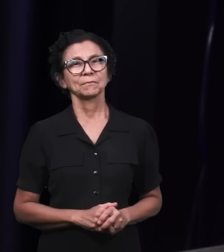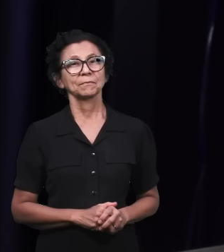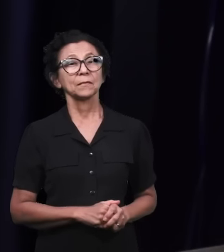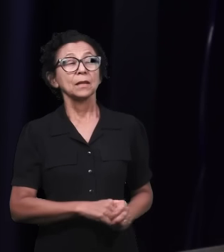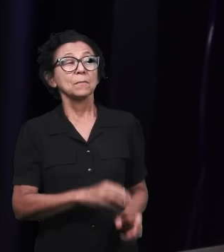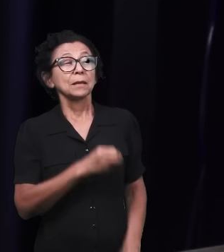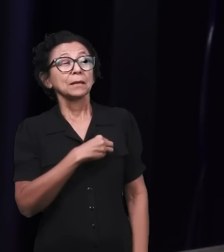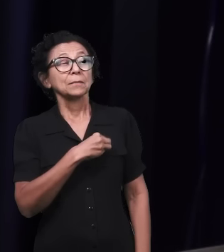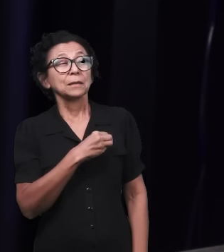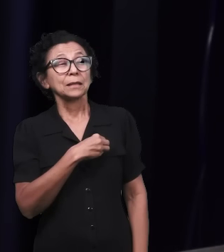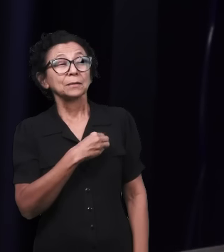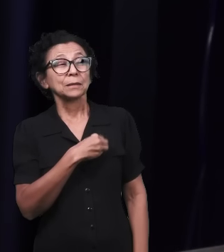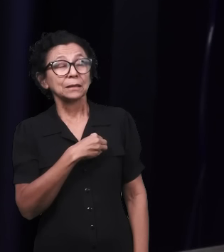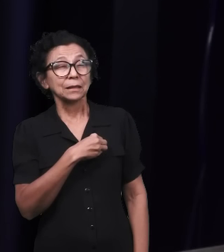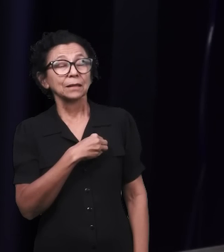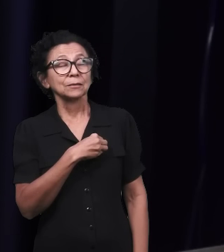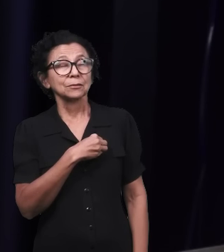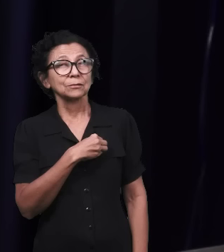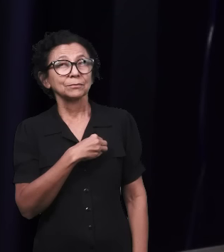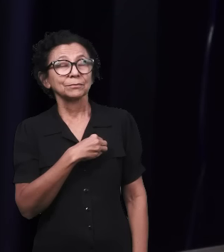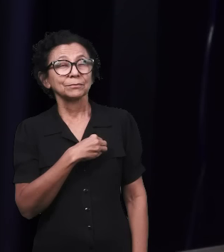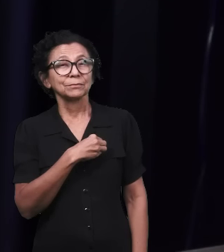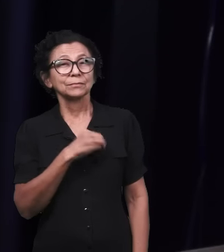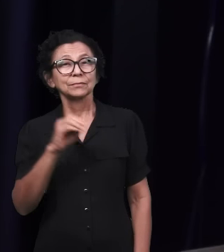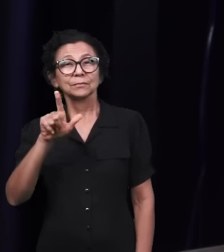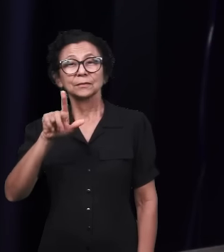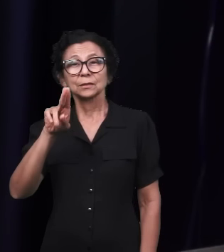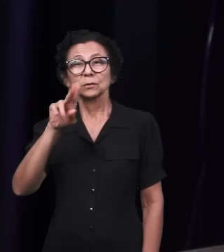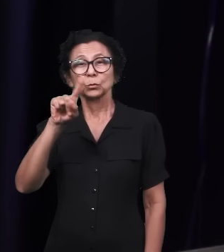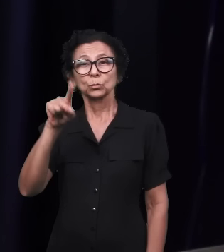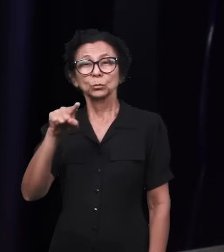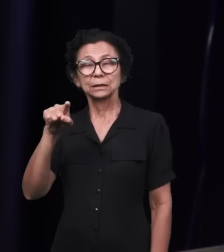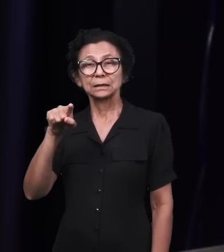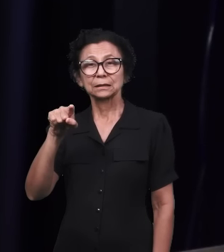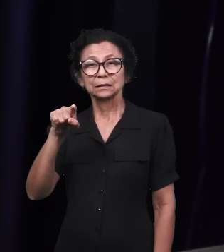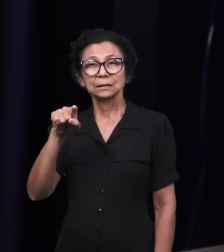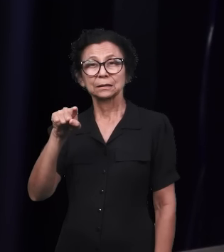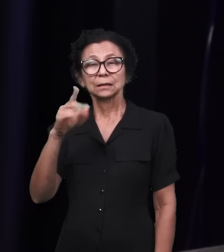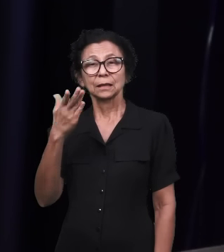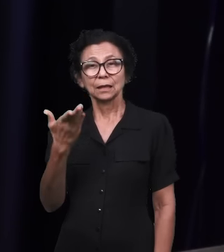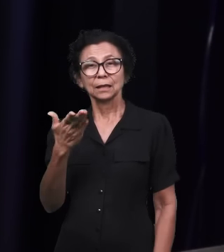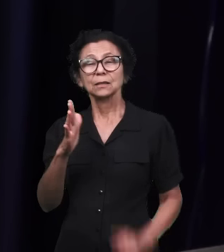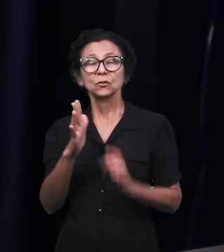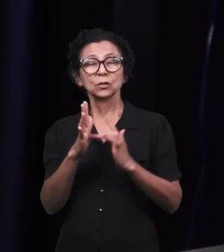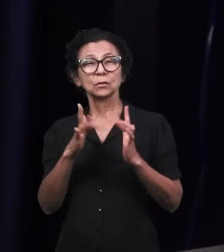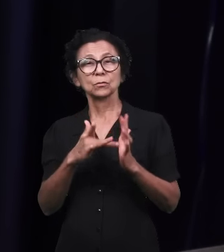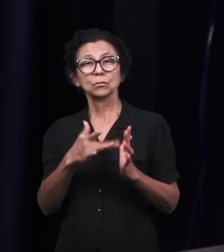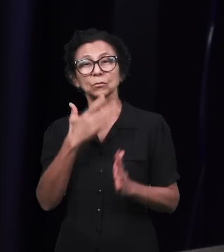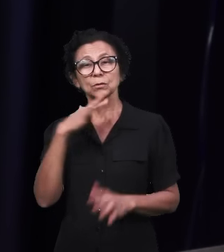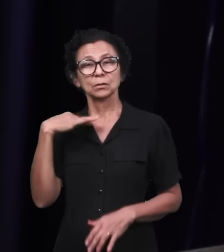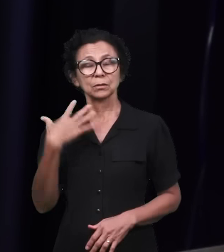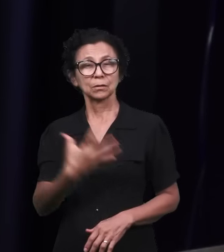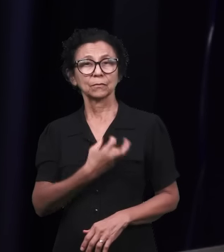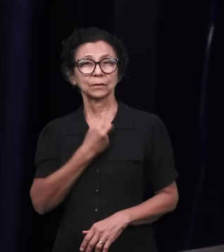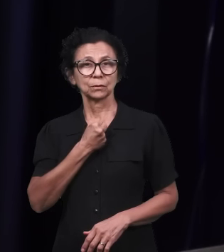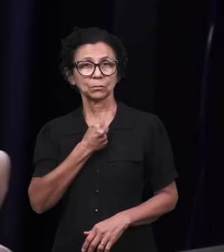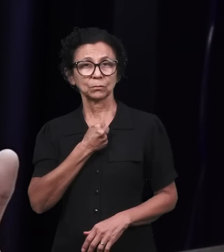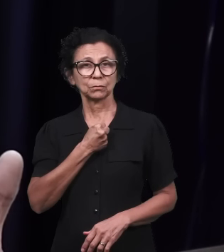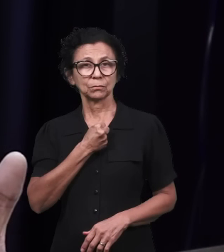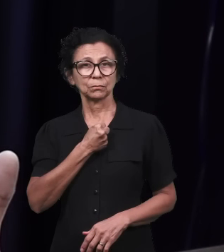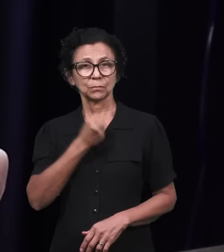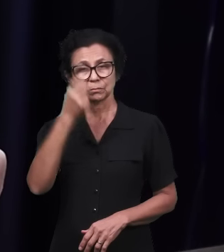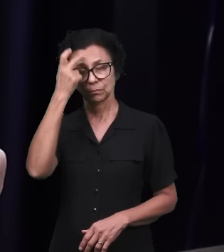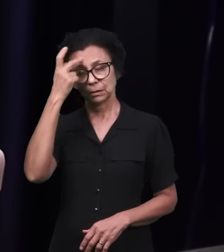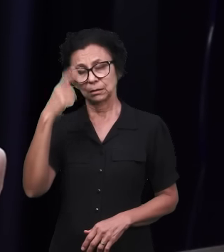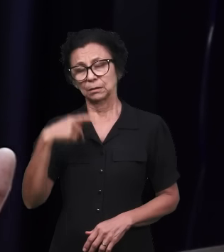a luz para o homem. Jesus é a luz do mundo. E Jesus, aquilo que o Senhor tem para a sua vida, é iluminar o